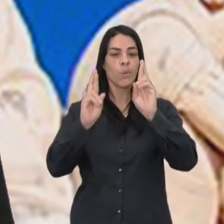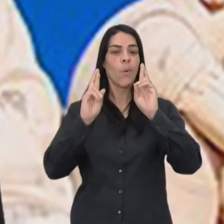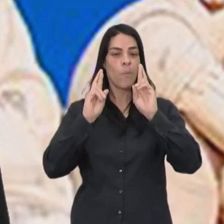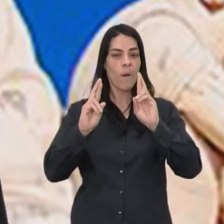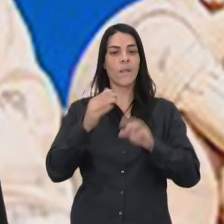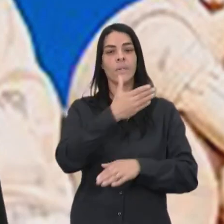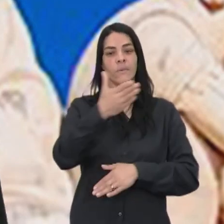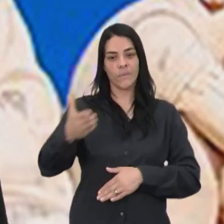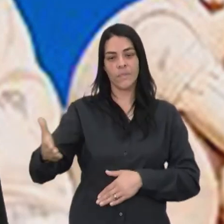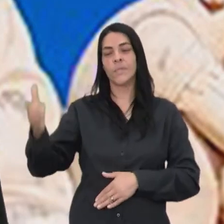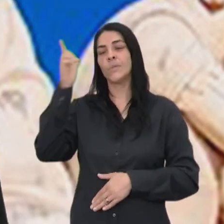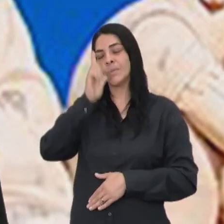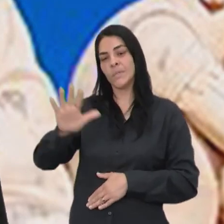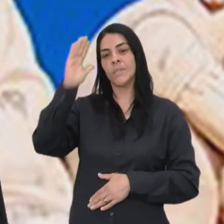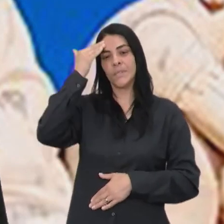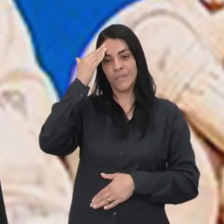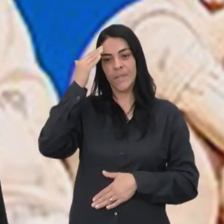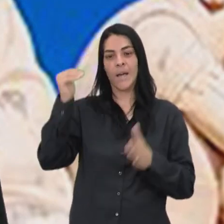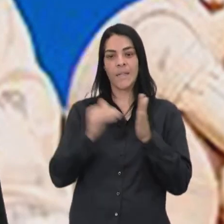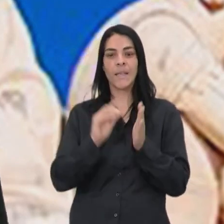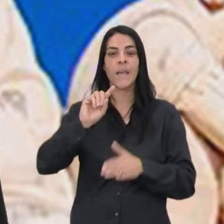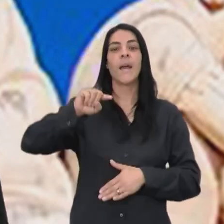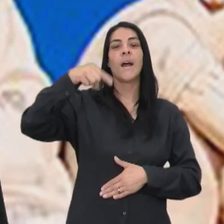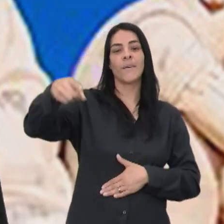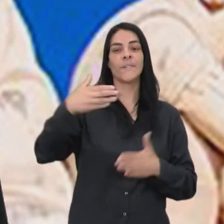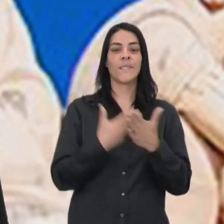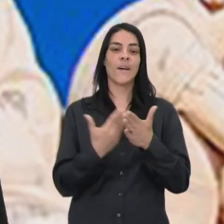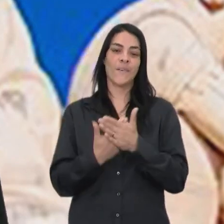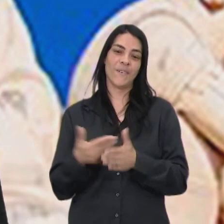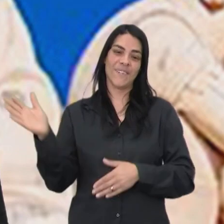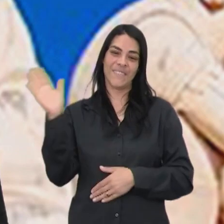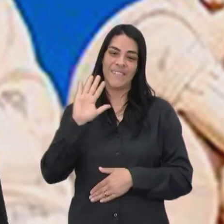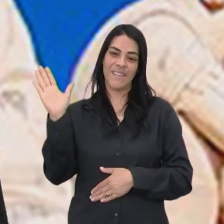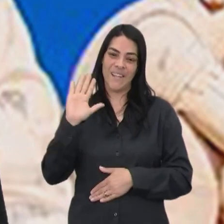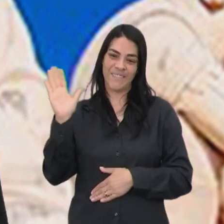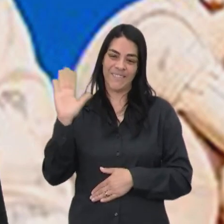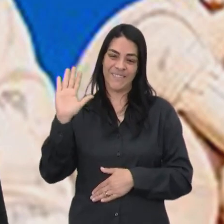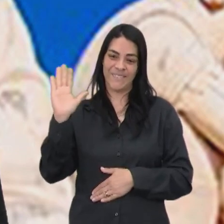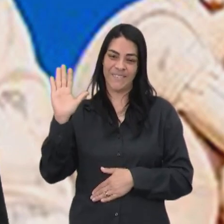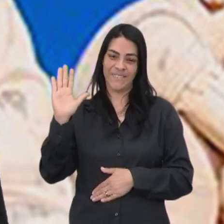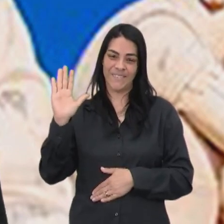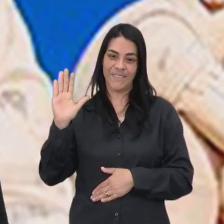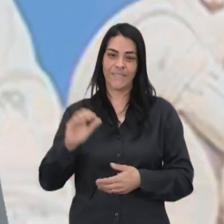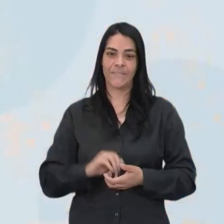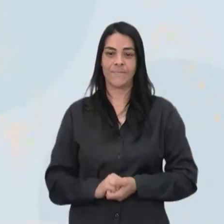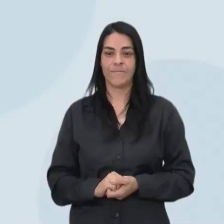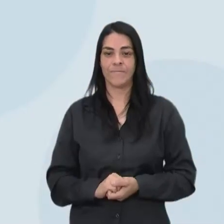proveitosa aí para todos. E até a nossa próxima aula, então. Tá bom? Até lá, pessoal, e tchau, tchau. Valeu!